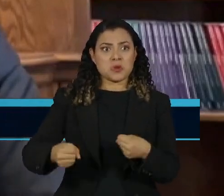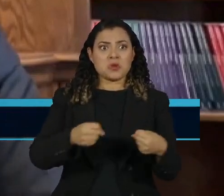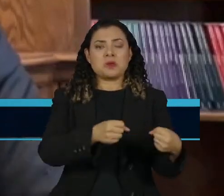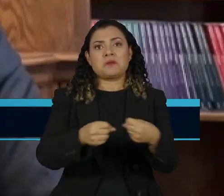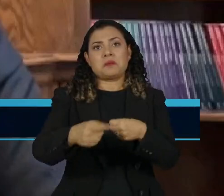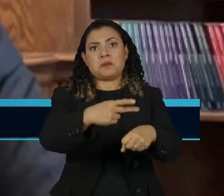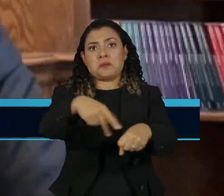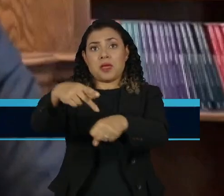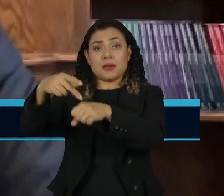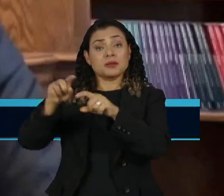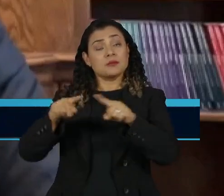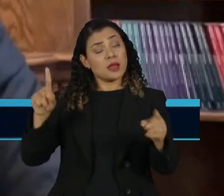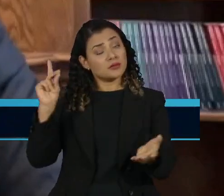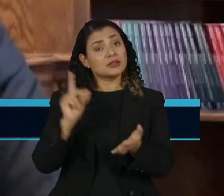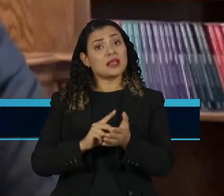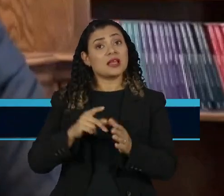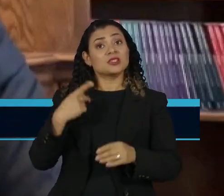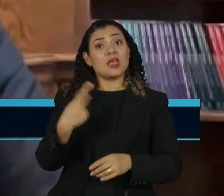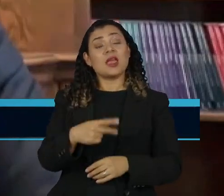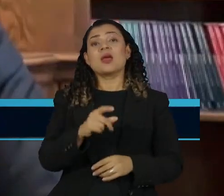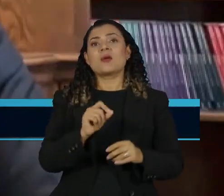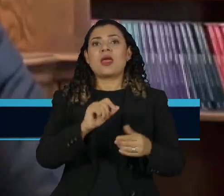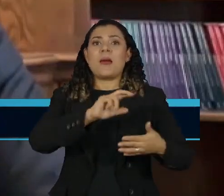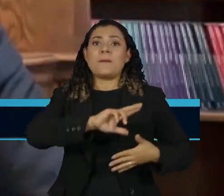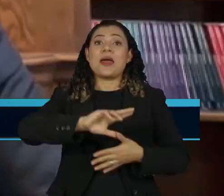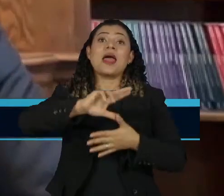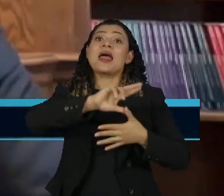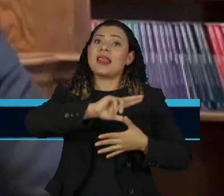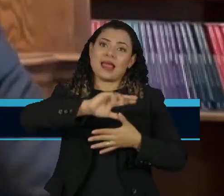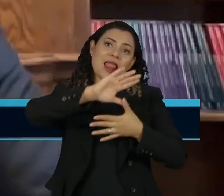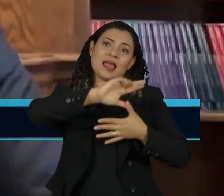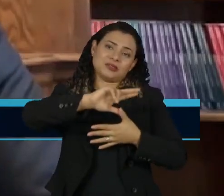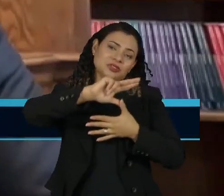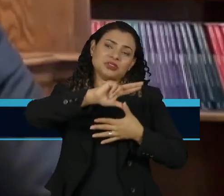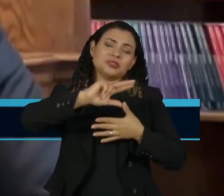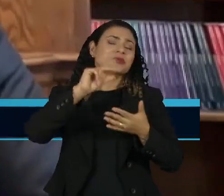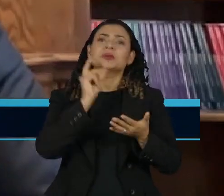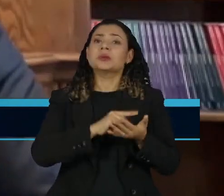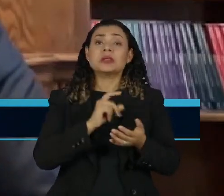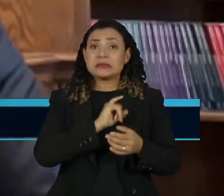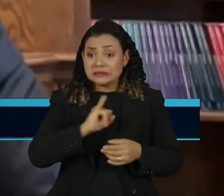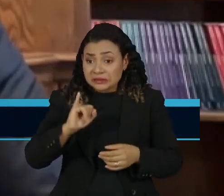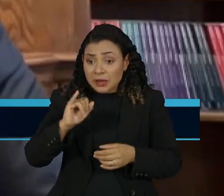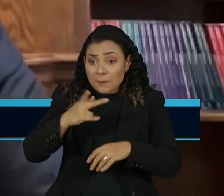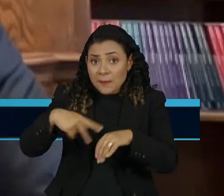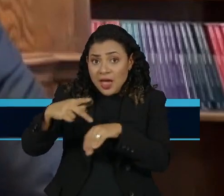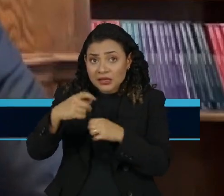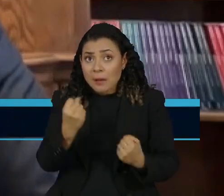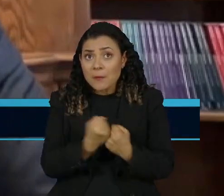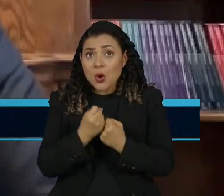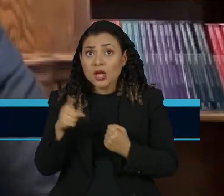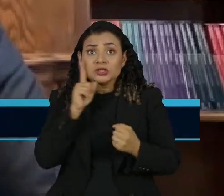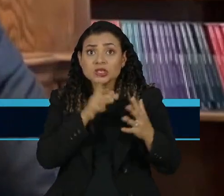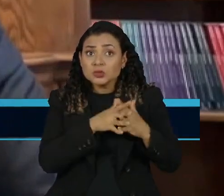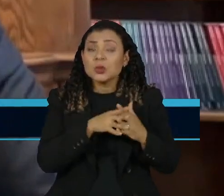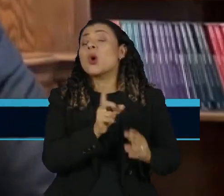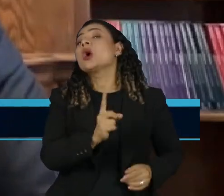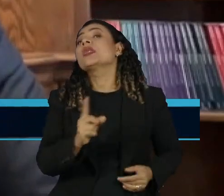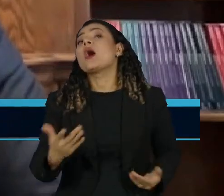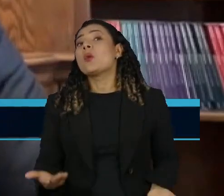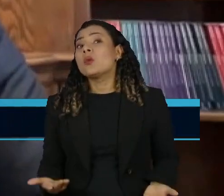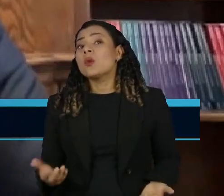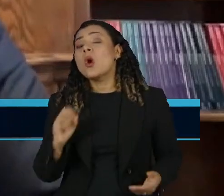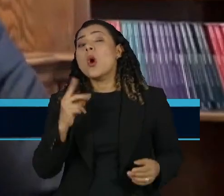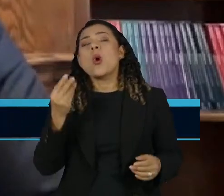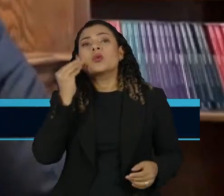grande questão do Kissinger para a América Latina era se os países estavam apoiando os Estados Unidos ou se